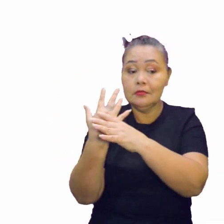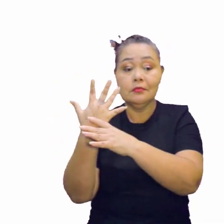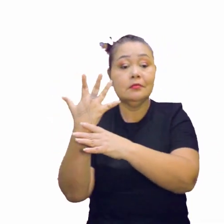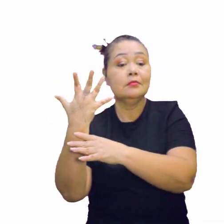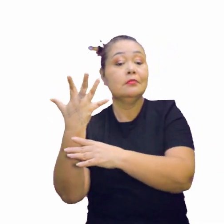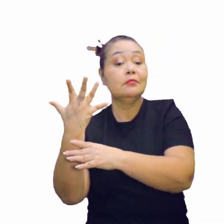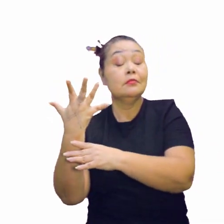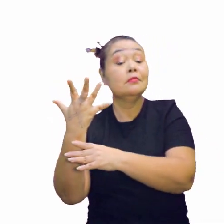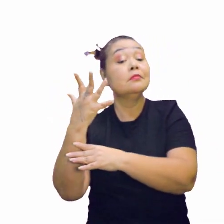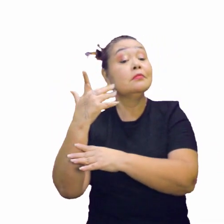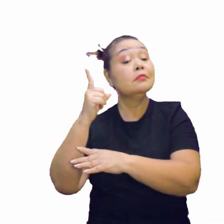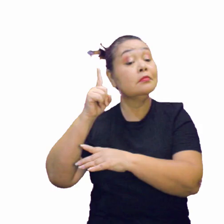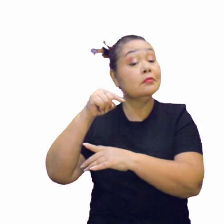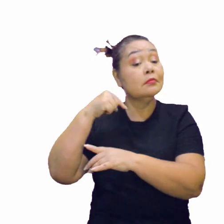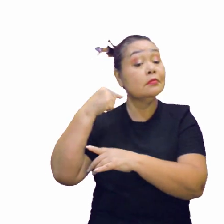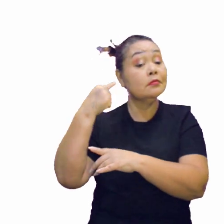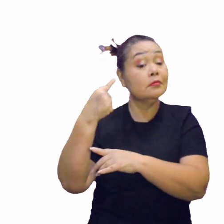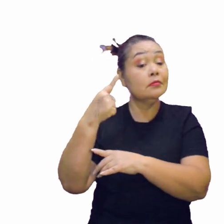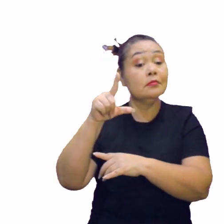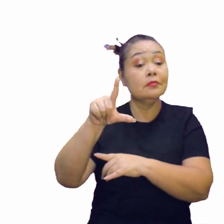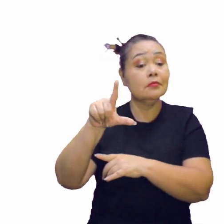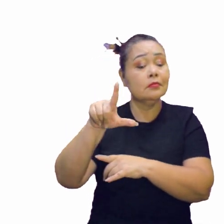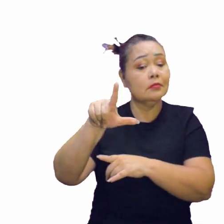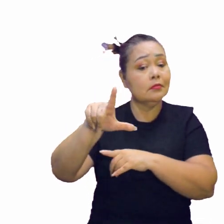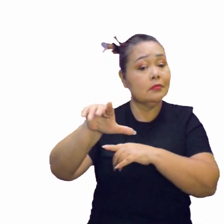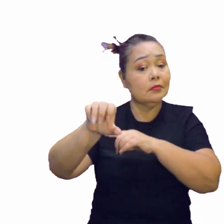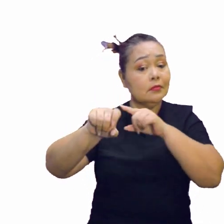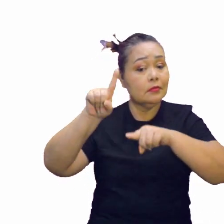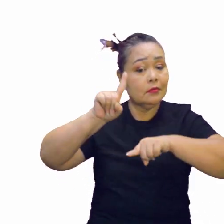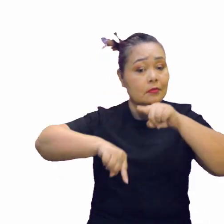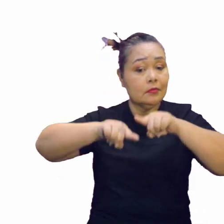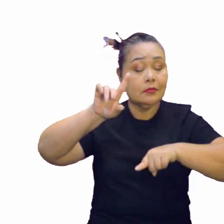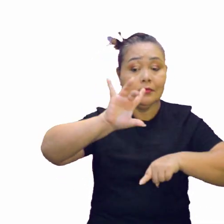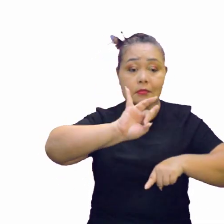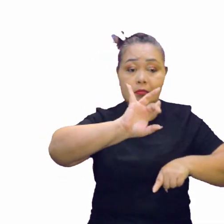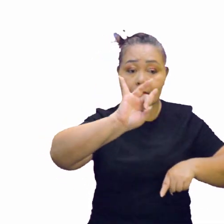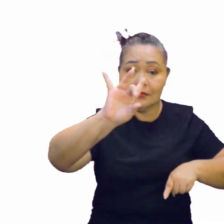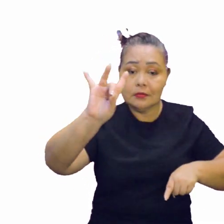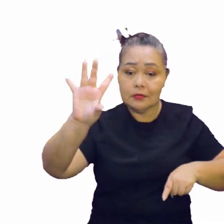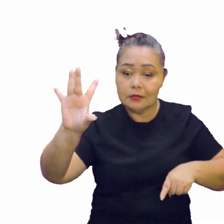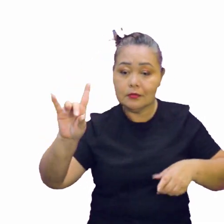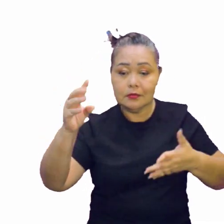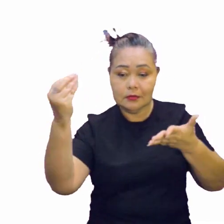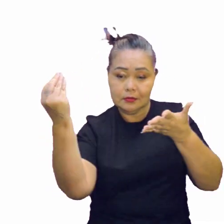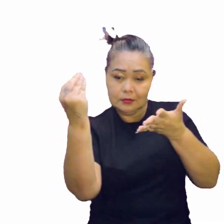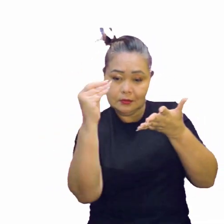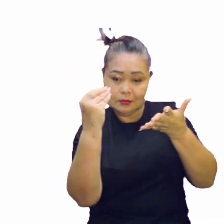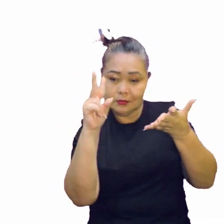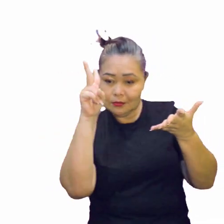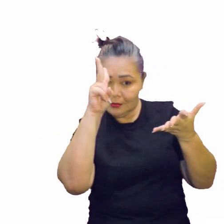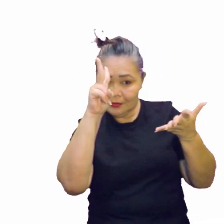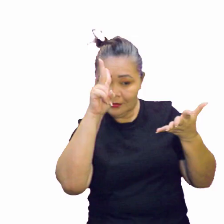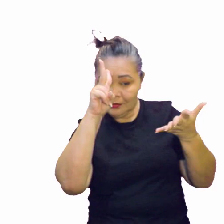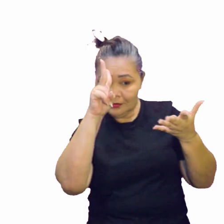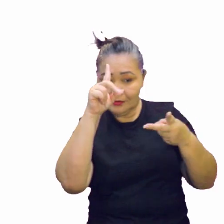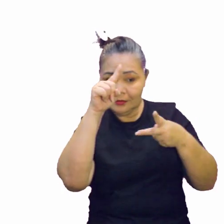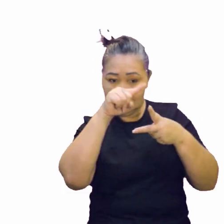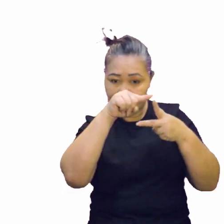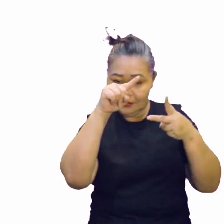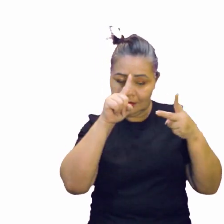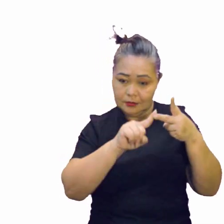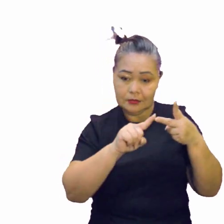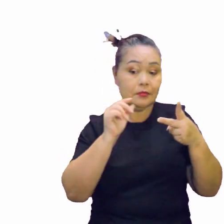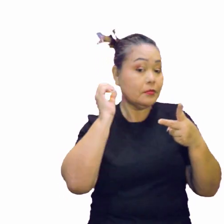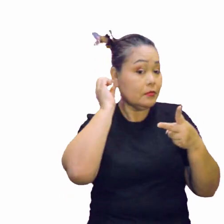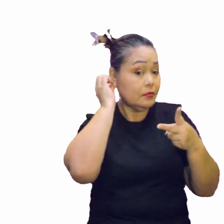a escolha da produção de cada componente, lembra? São 2 componentes.